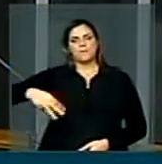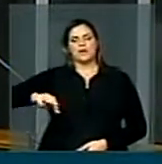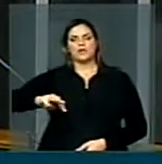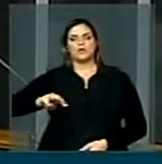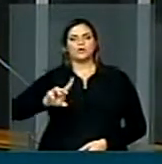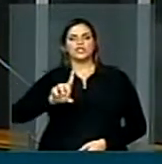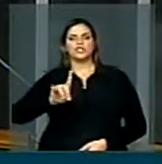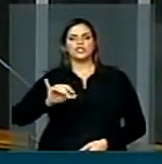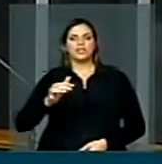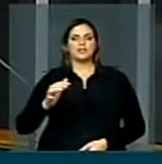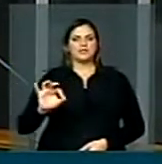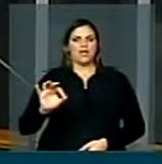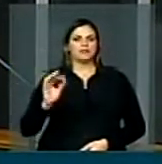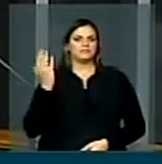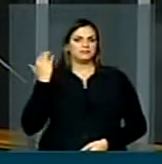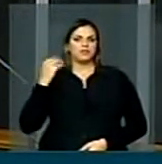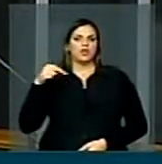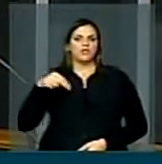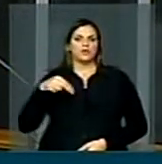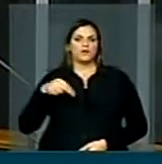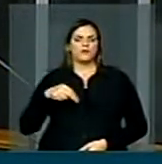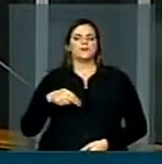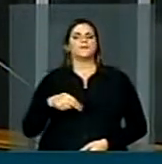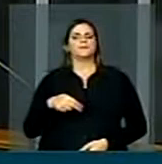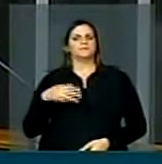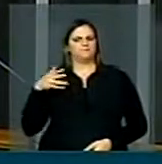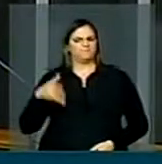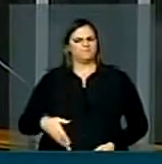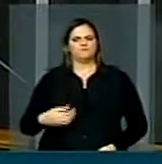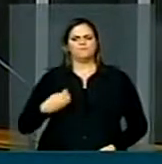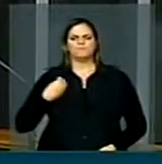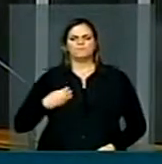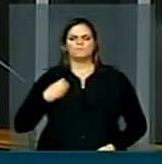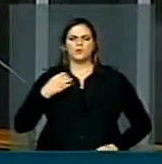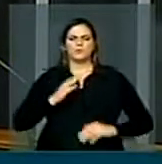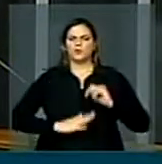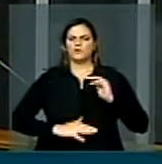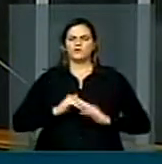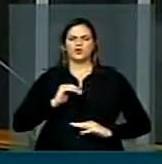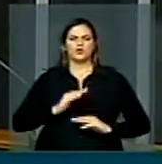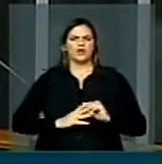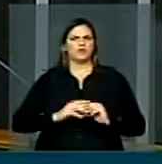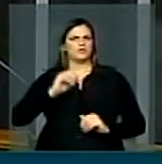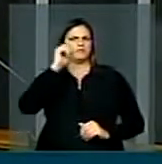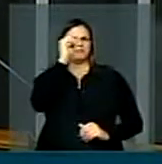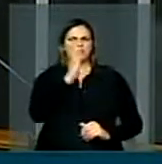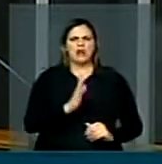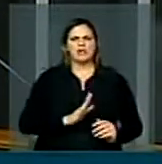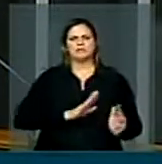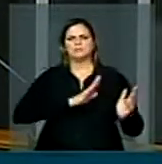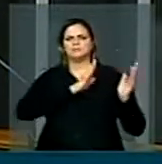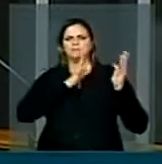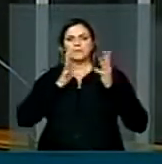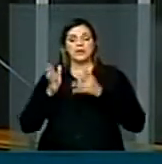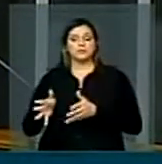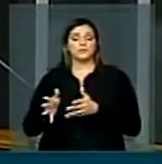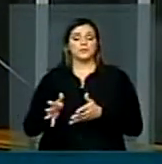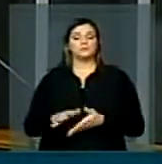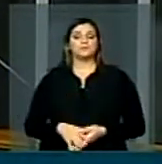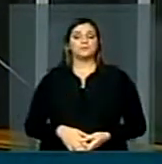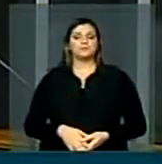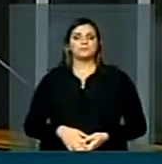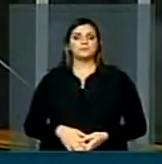2012, com a presença maciça dos despachantes de toda a nação. A categoria,